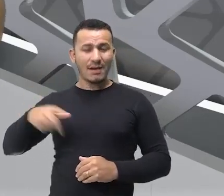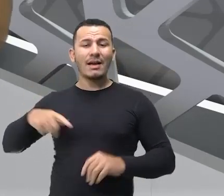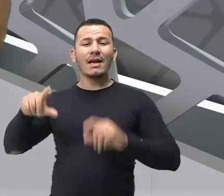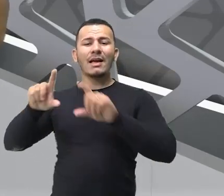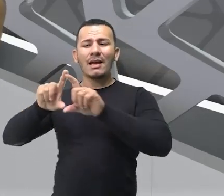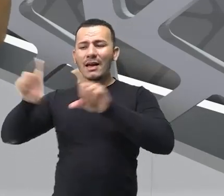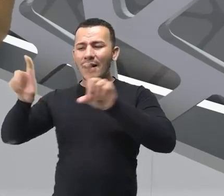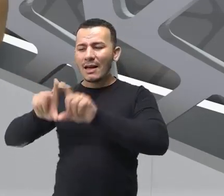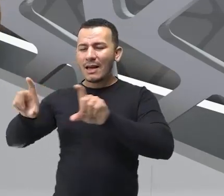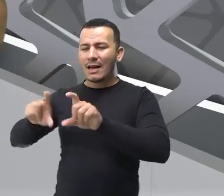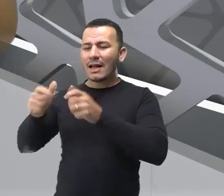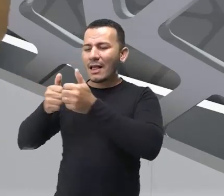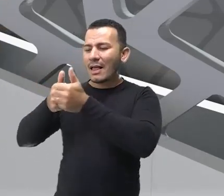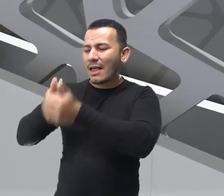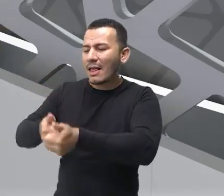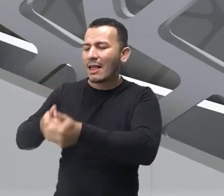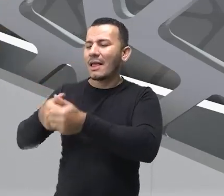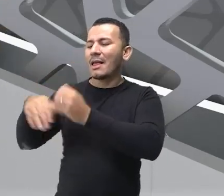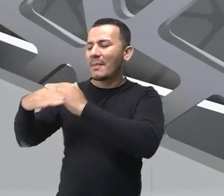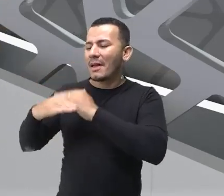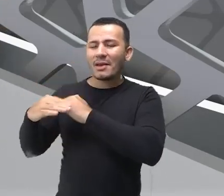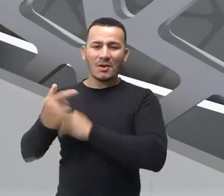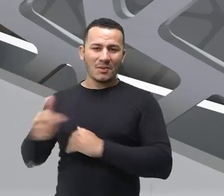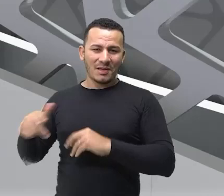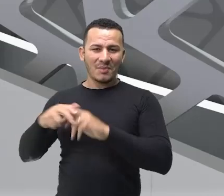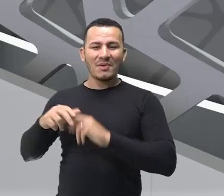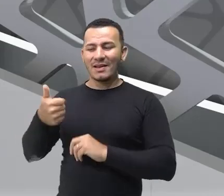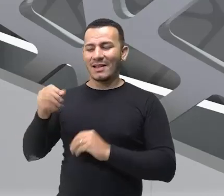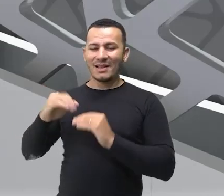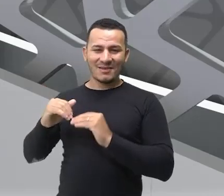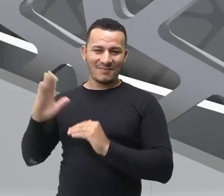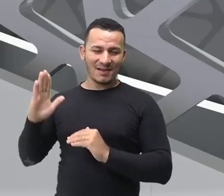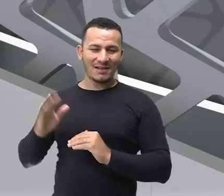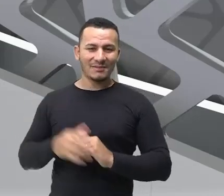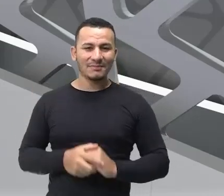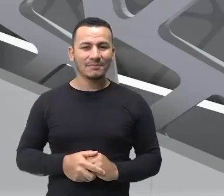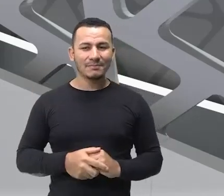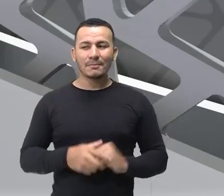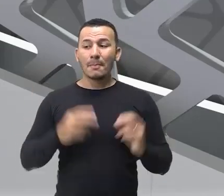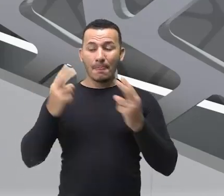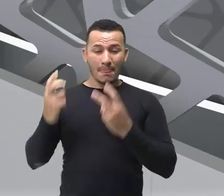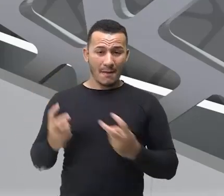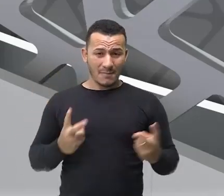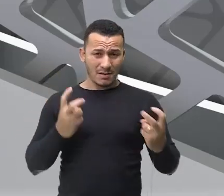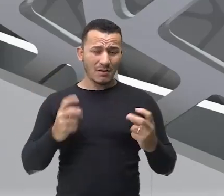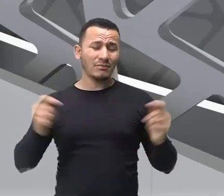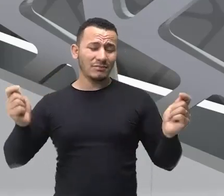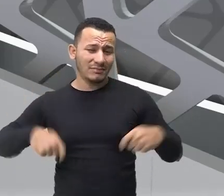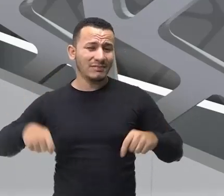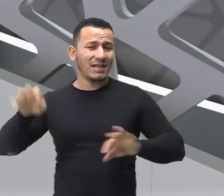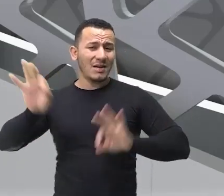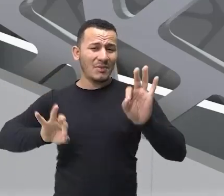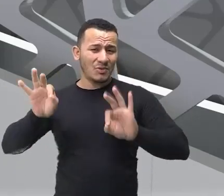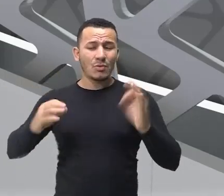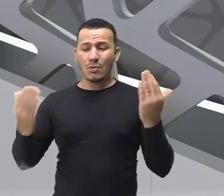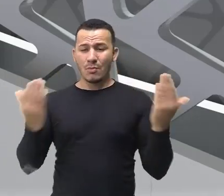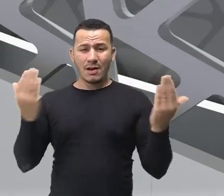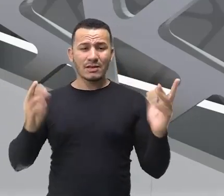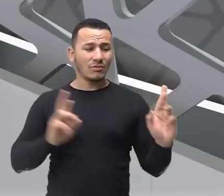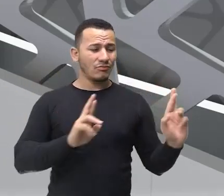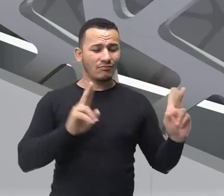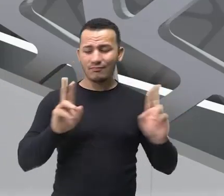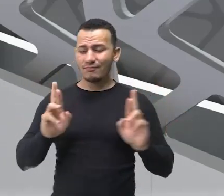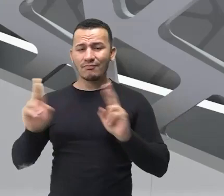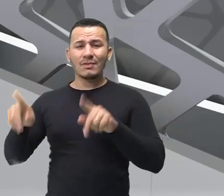estrofe irregular, por ter mais de 10 versos, tá bom? Então observe que a gente pode ter essa organização diferenciada, a gente pode